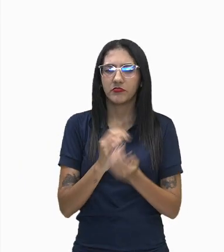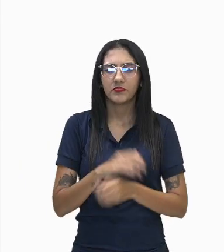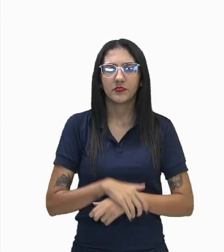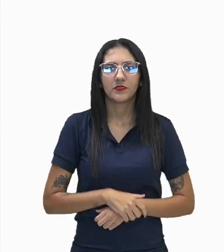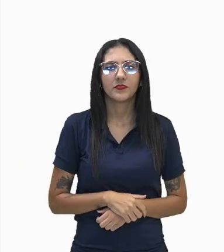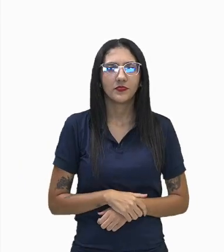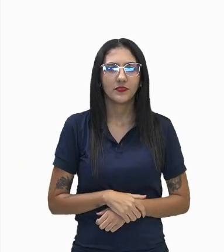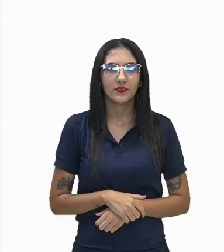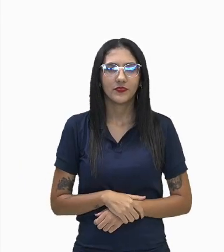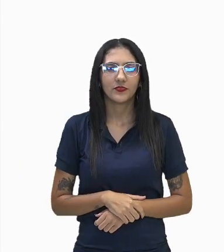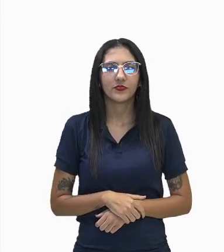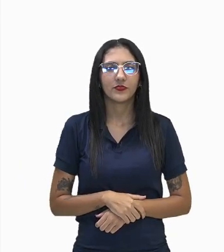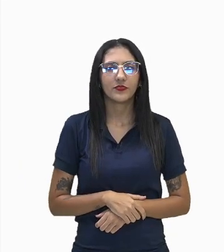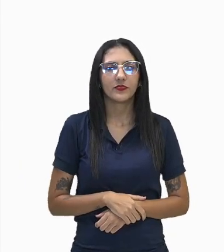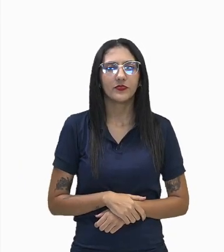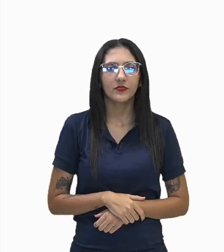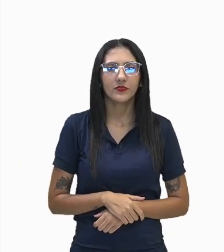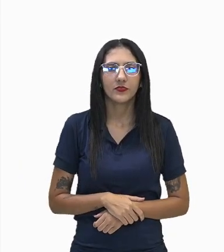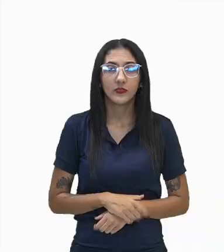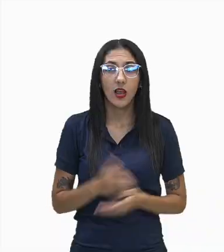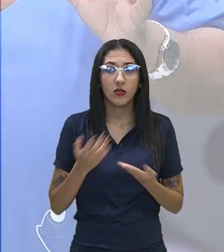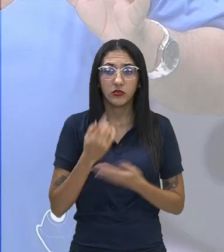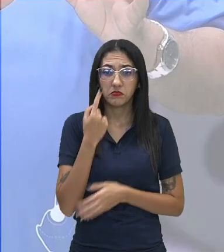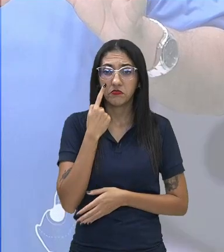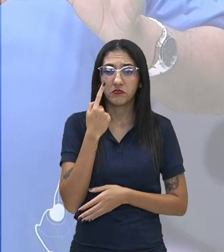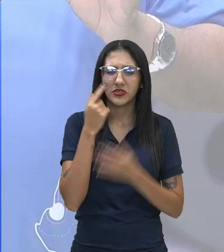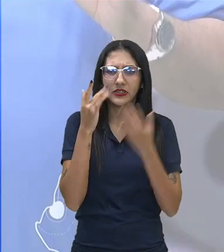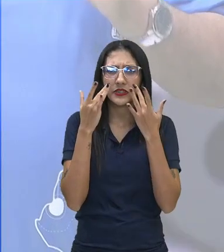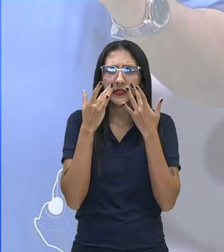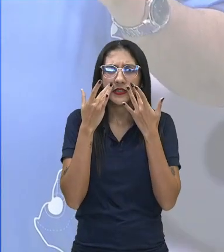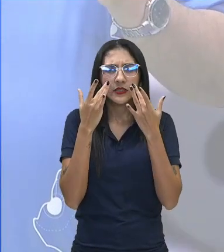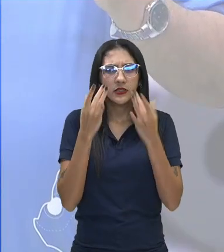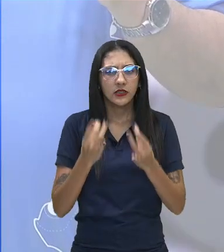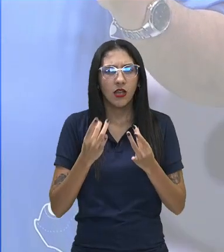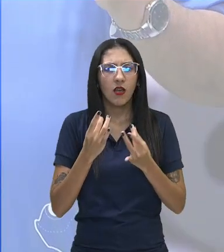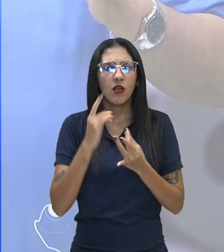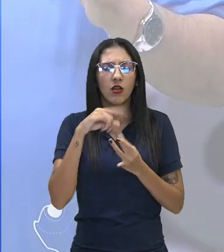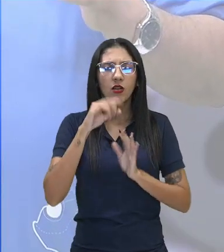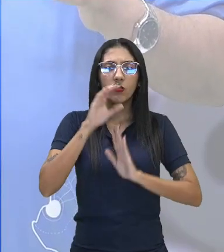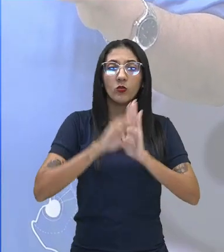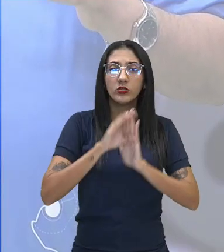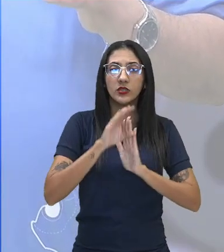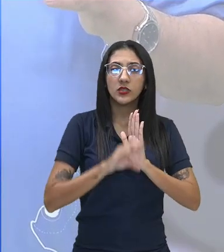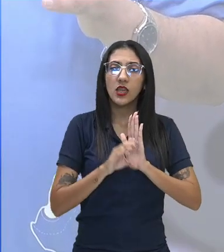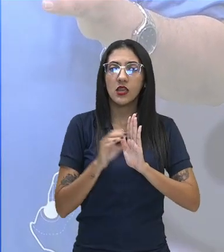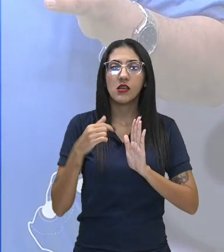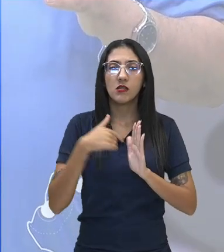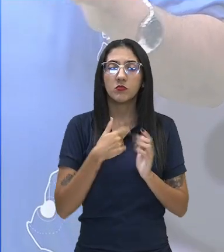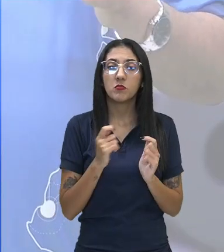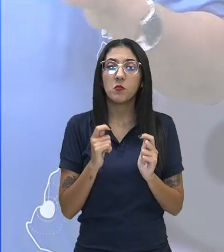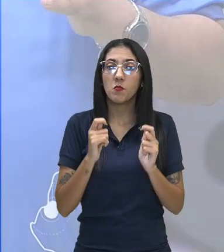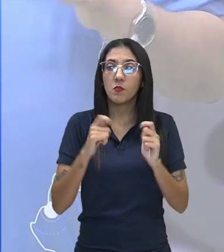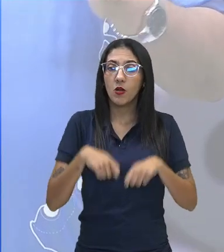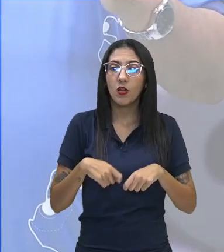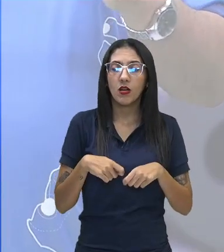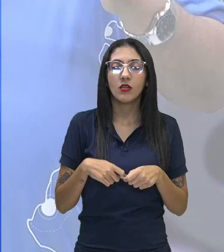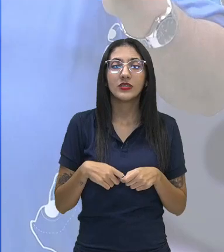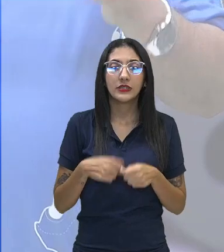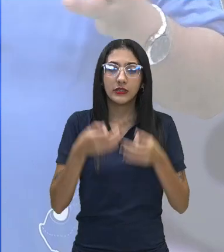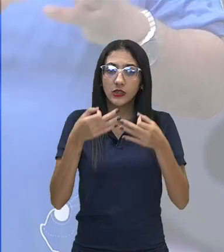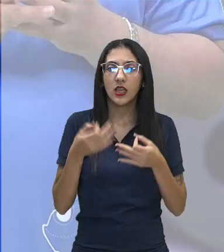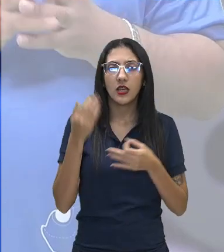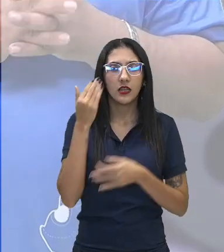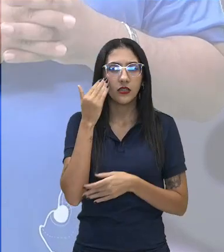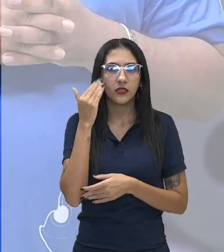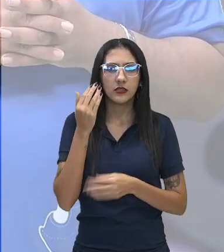religiosas. Nós vamos ver com bem atenção esses três conceitos para que a gente possa entender